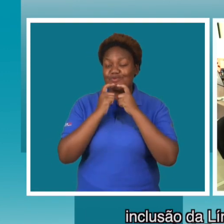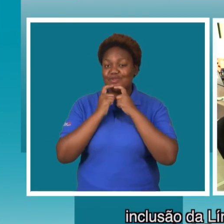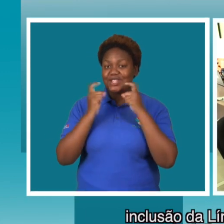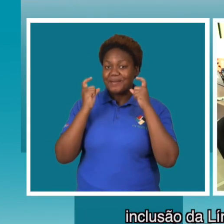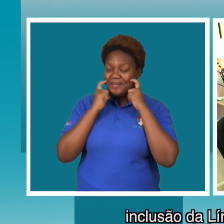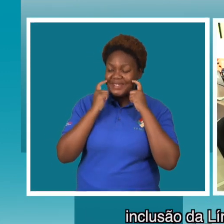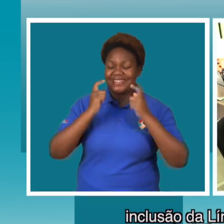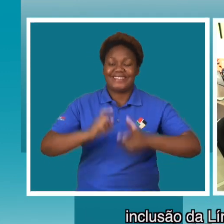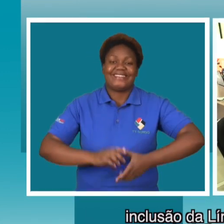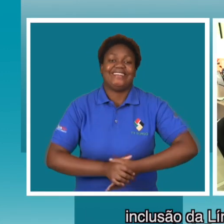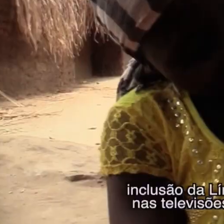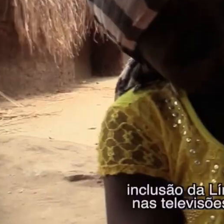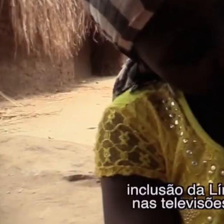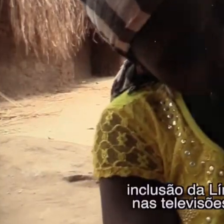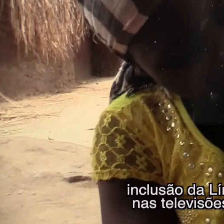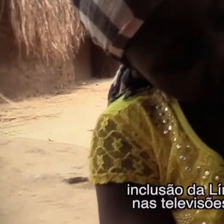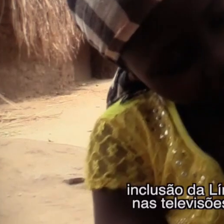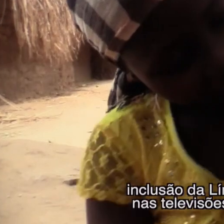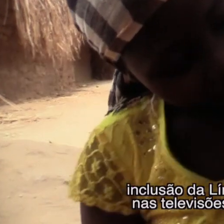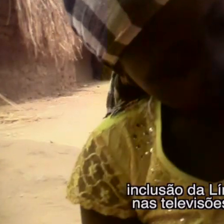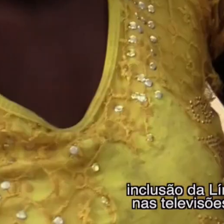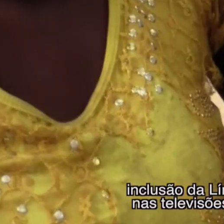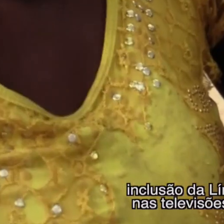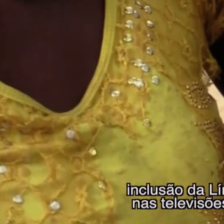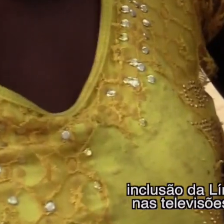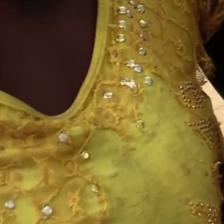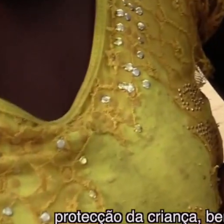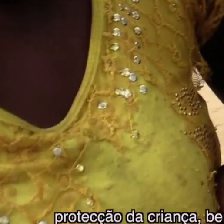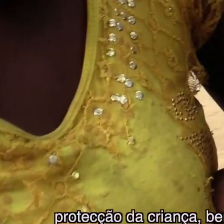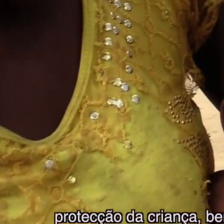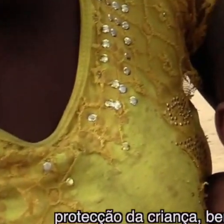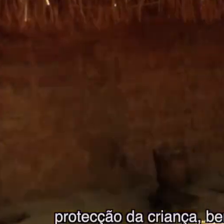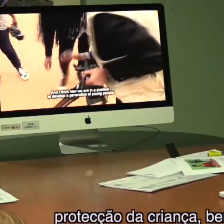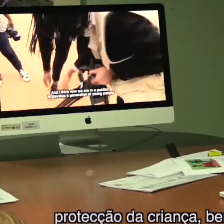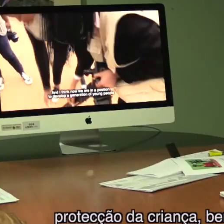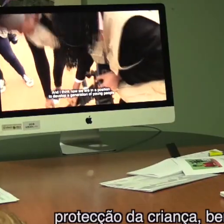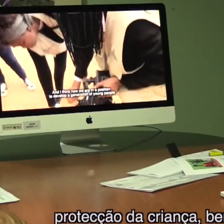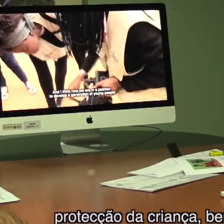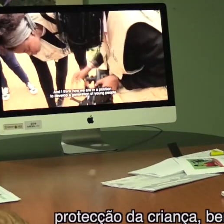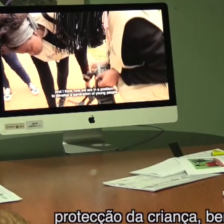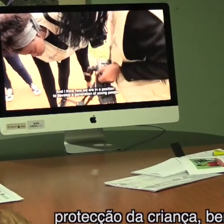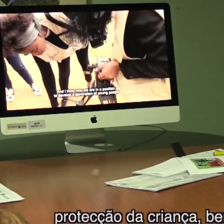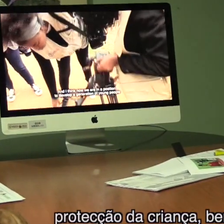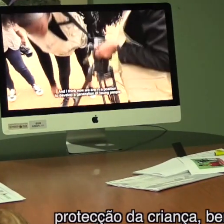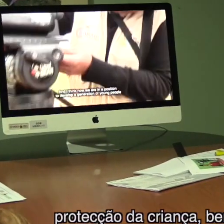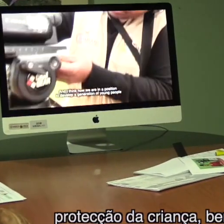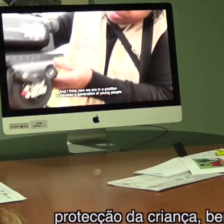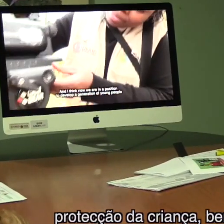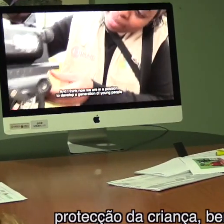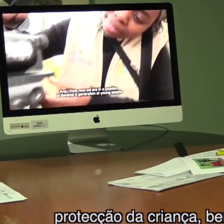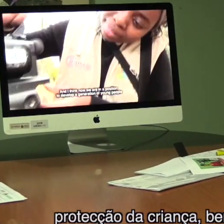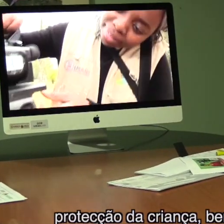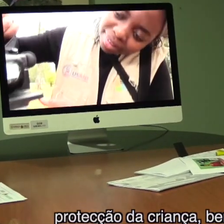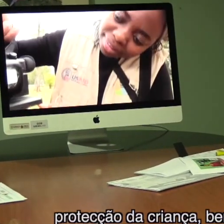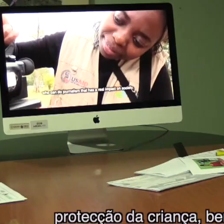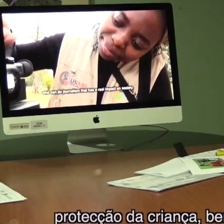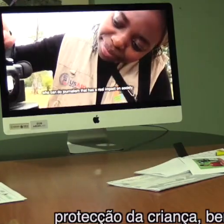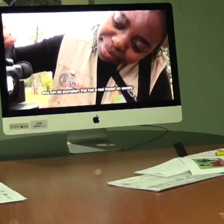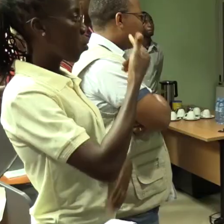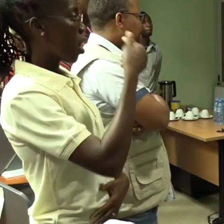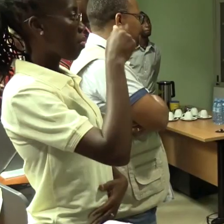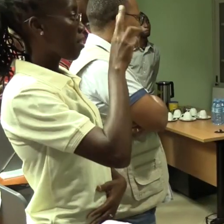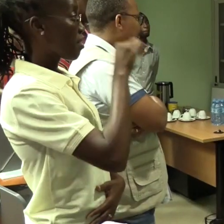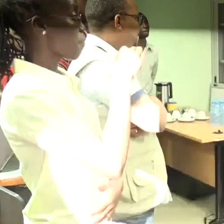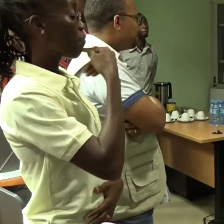moçambicana nas televisões e outros órgãos do Estado, proteção da criança, bem como o empoderamento da rapariga.